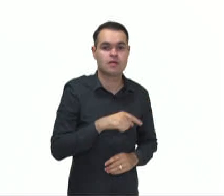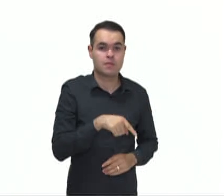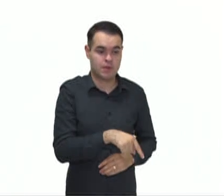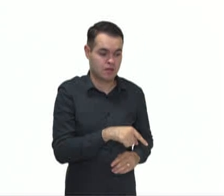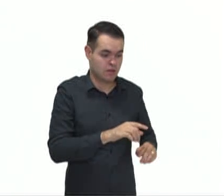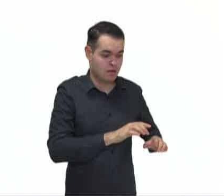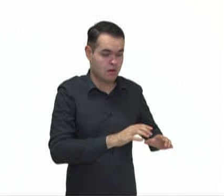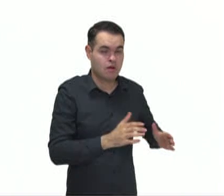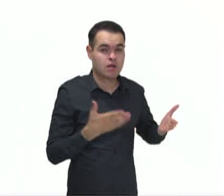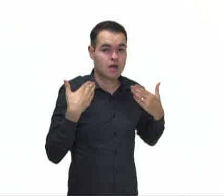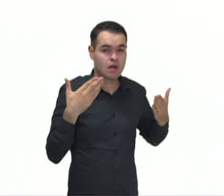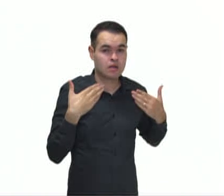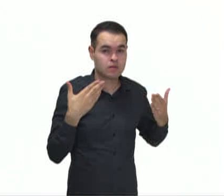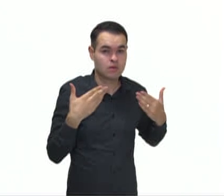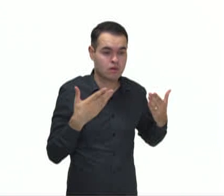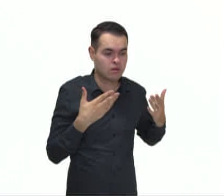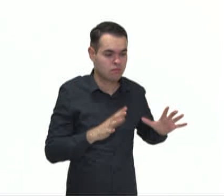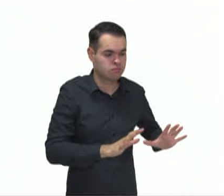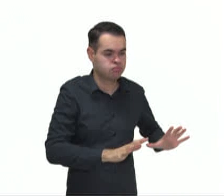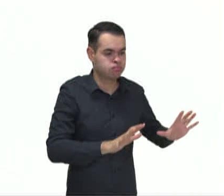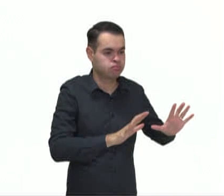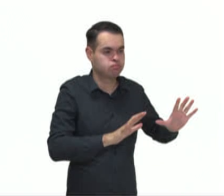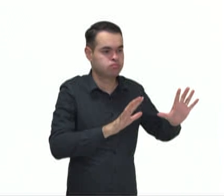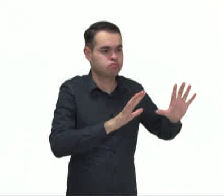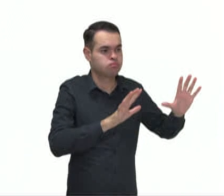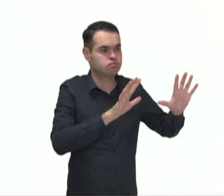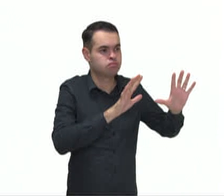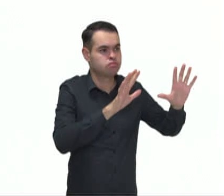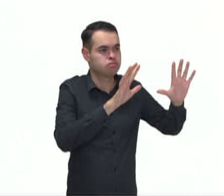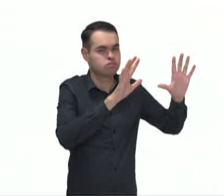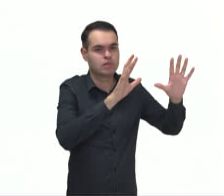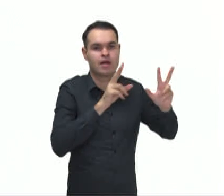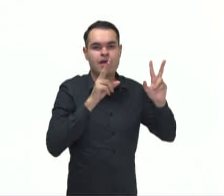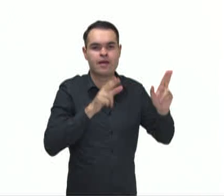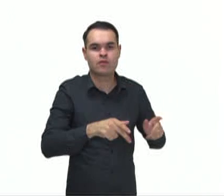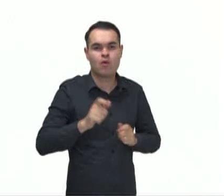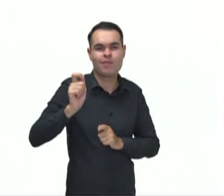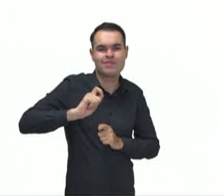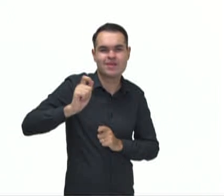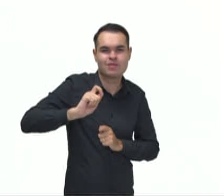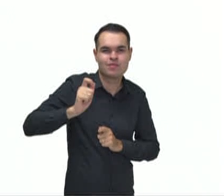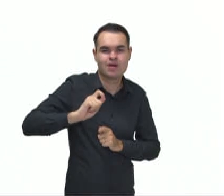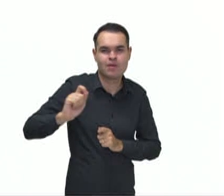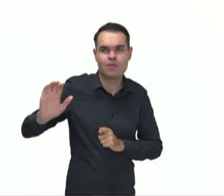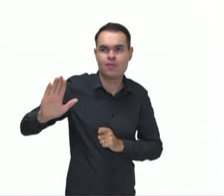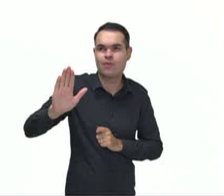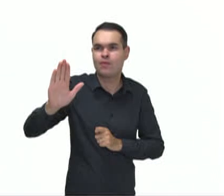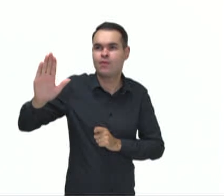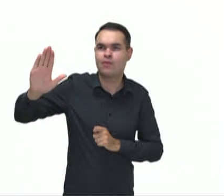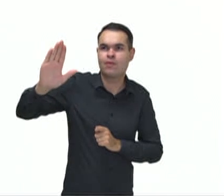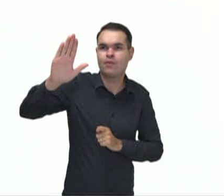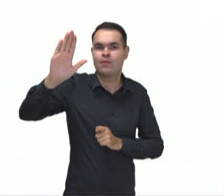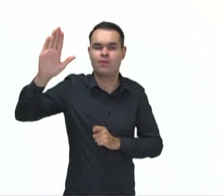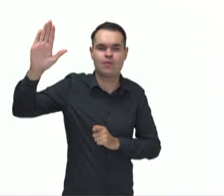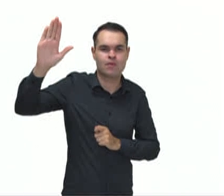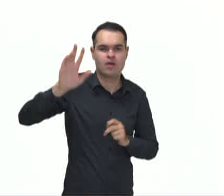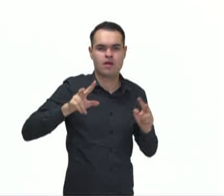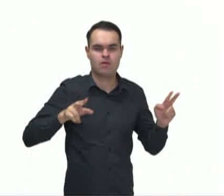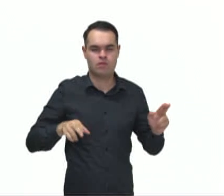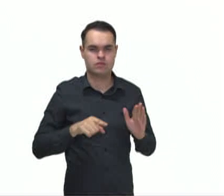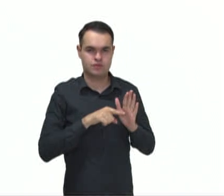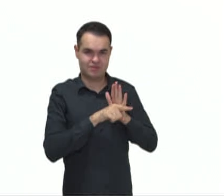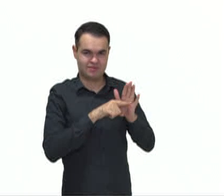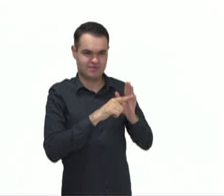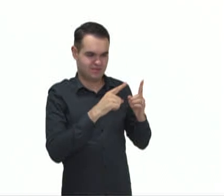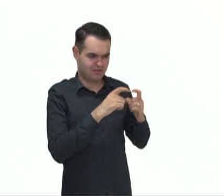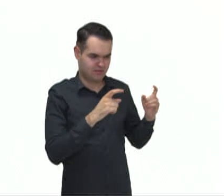que ir cada vez mais para cima, como uma pipa subindo no céu. Os cientistas achavam que